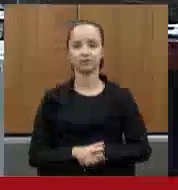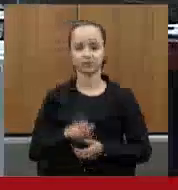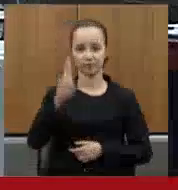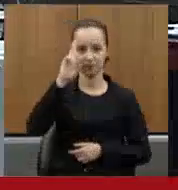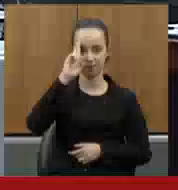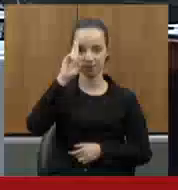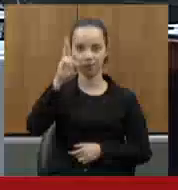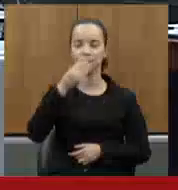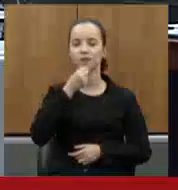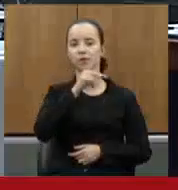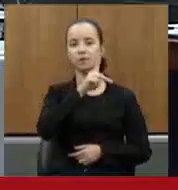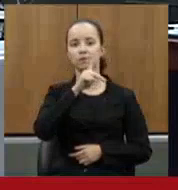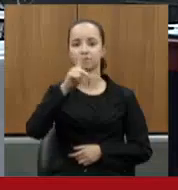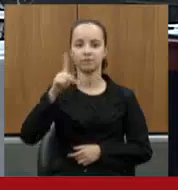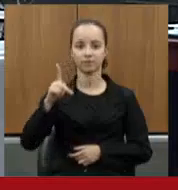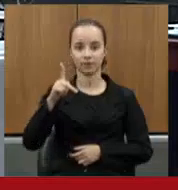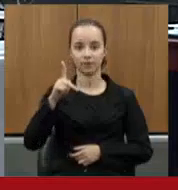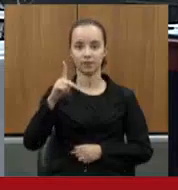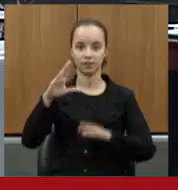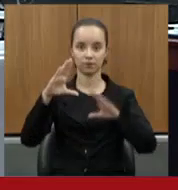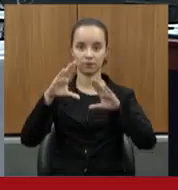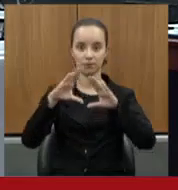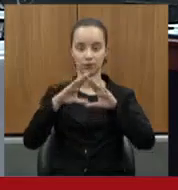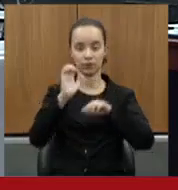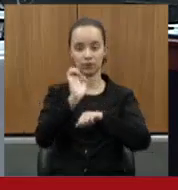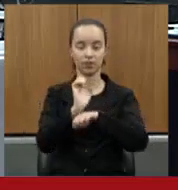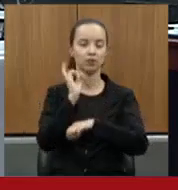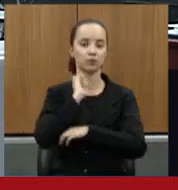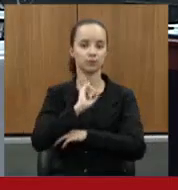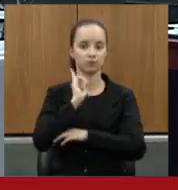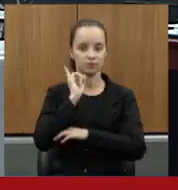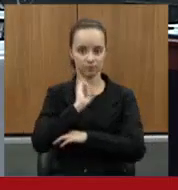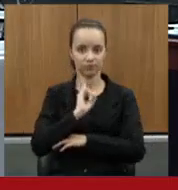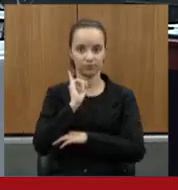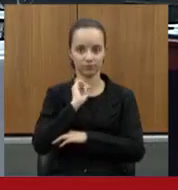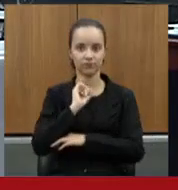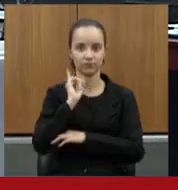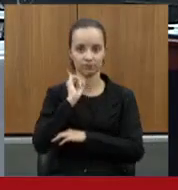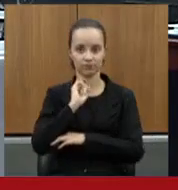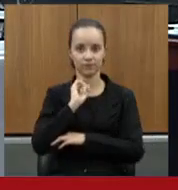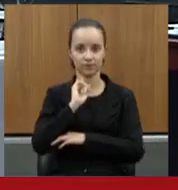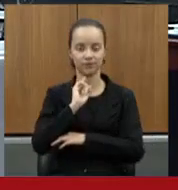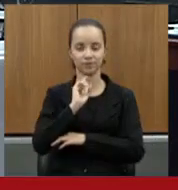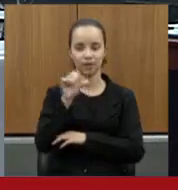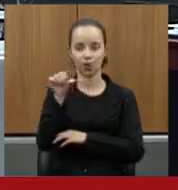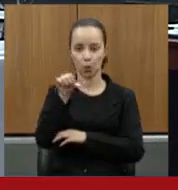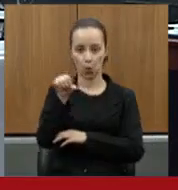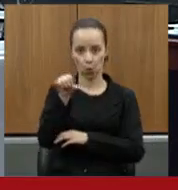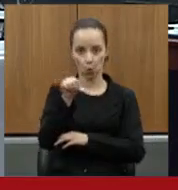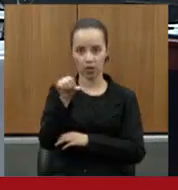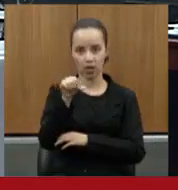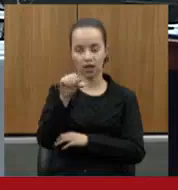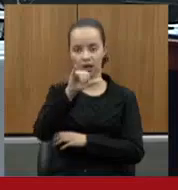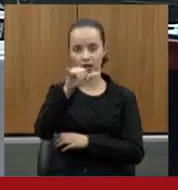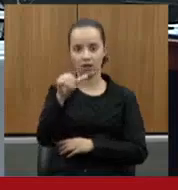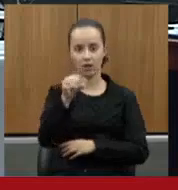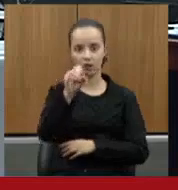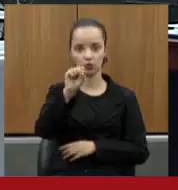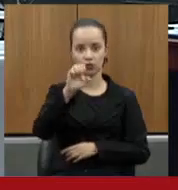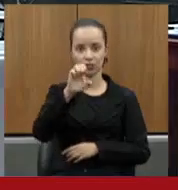Excelentíssimo senhor presidente da Assembleia Legislativa do Estado de Minas Gerais, da 9ª Legislatura, José Santana.